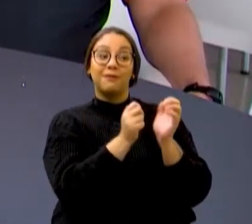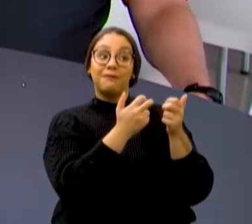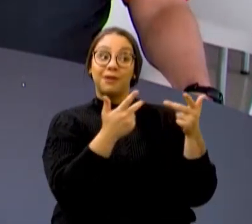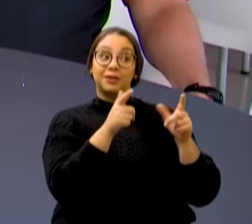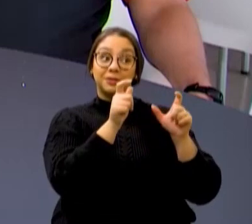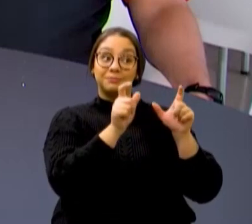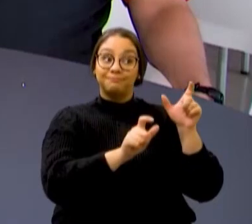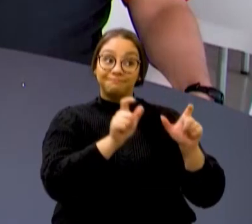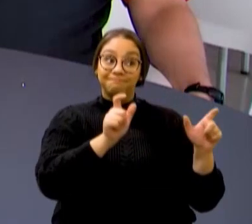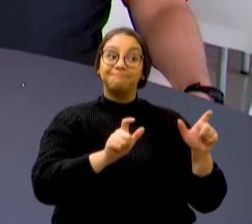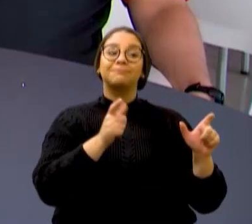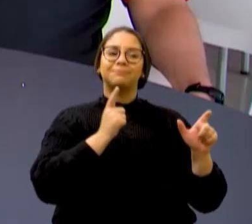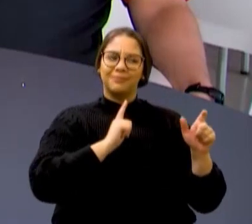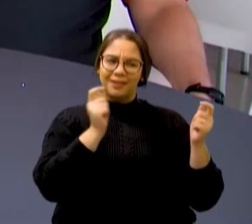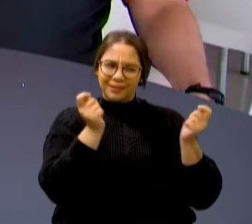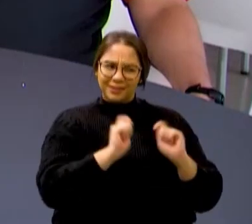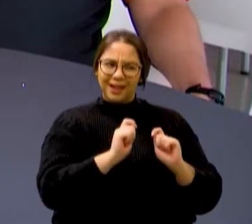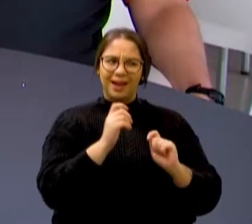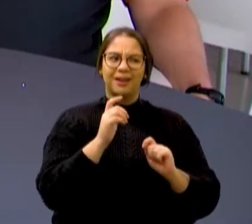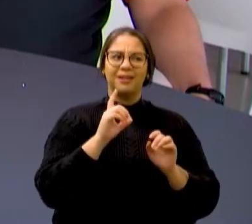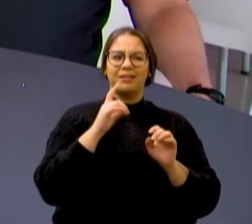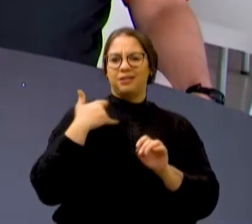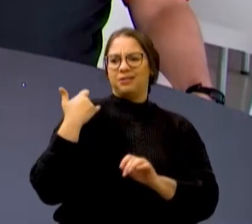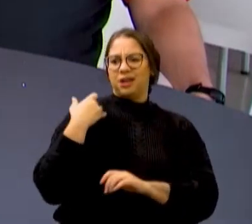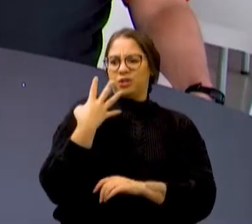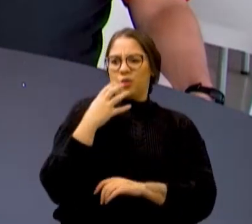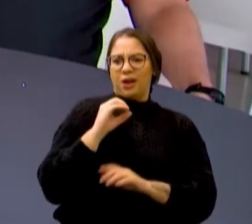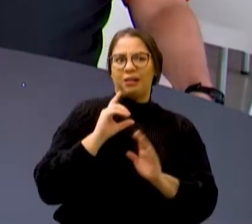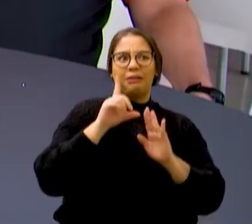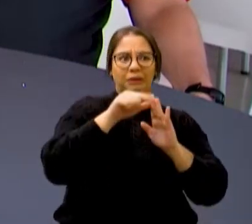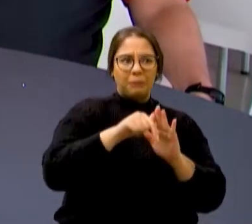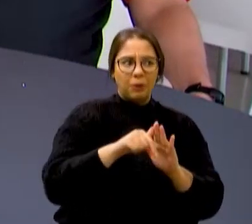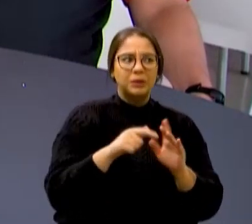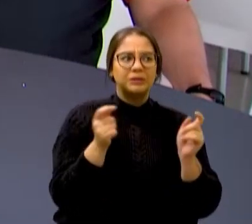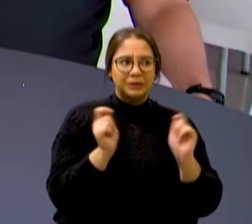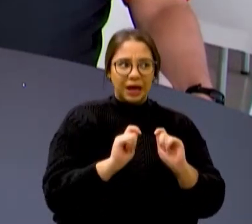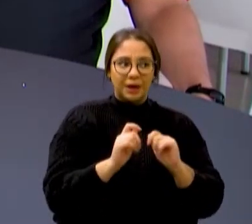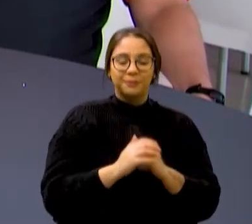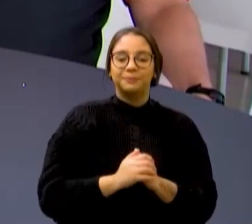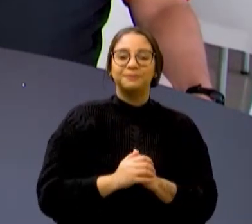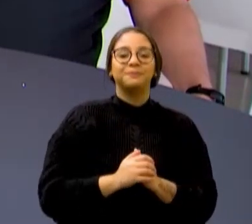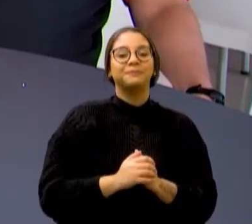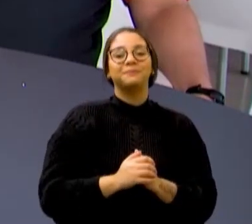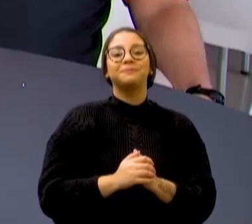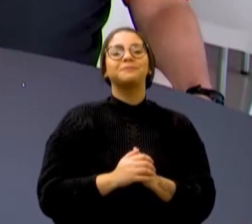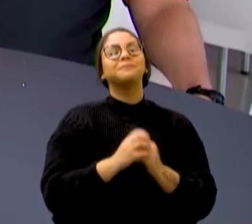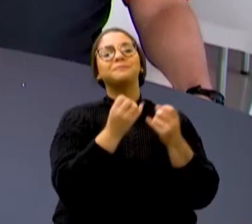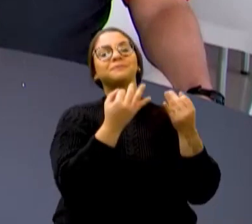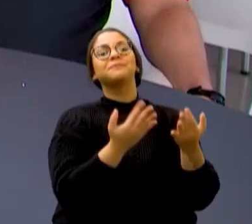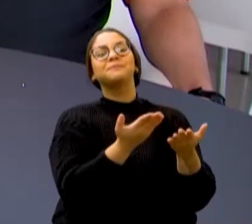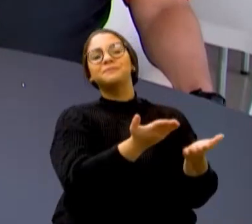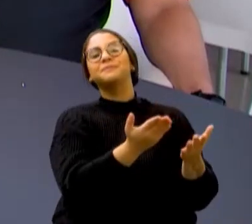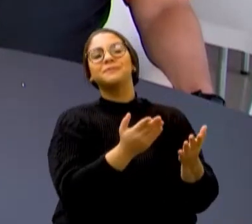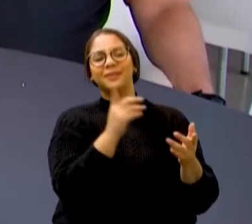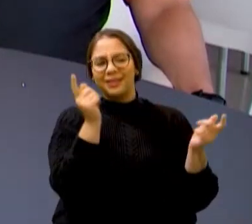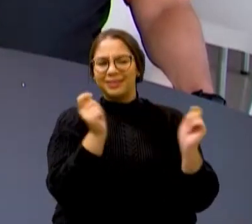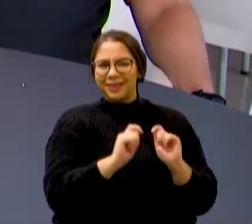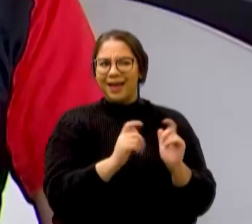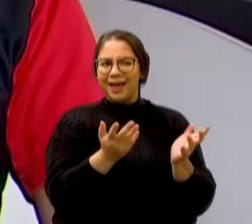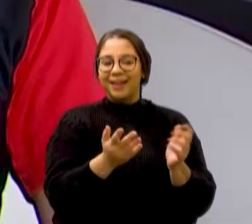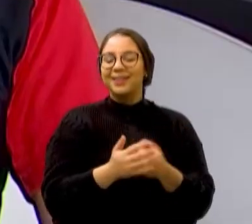gente faz, né? Se é de fato possível estudar após os 40 anos de idade. Então já passo para você de